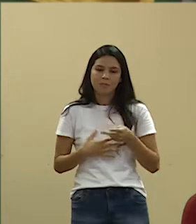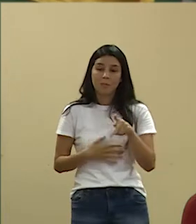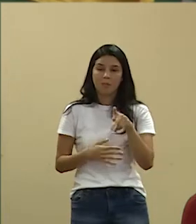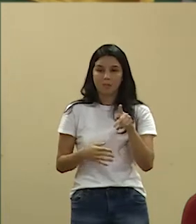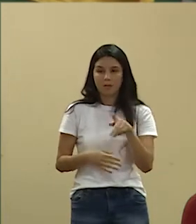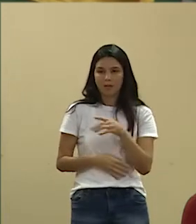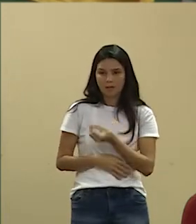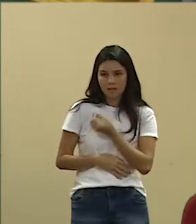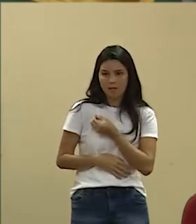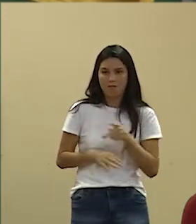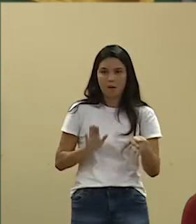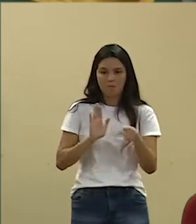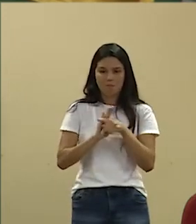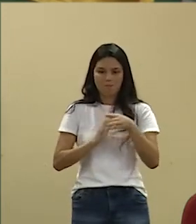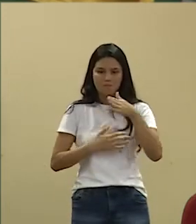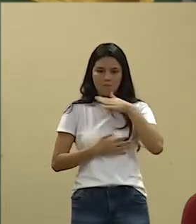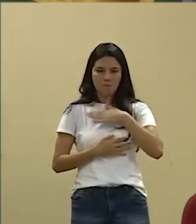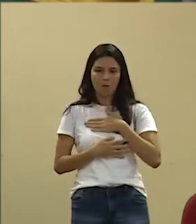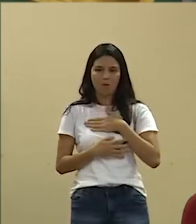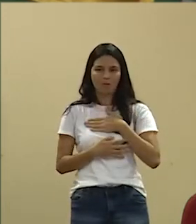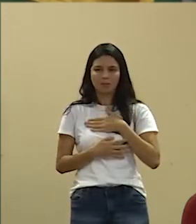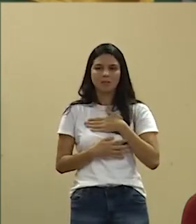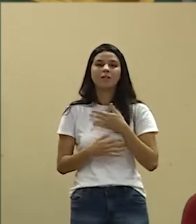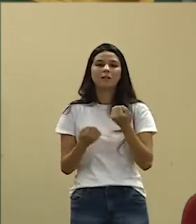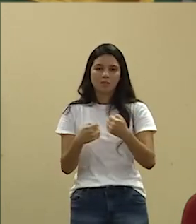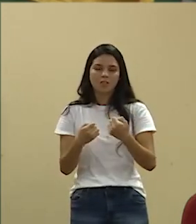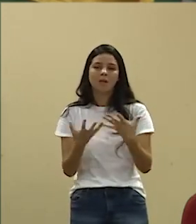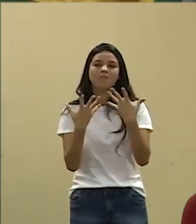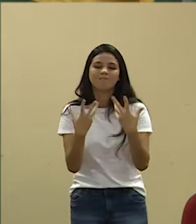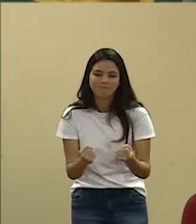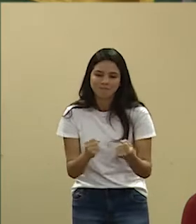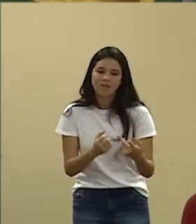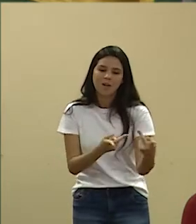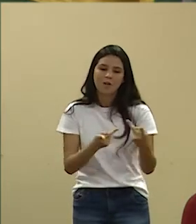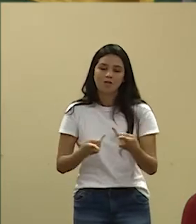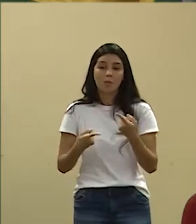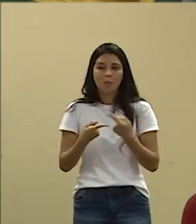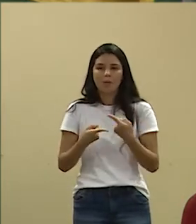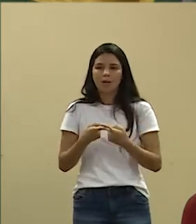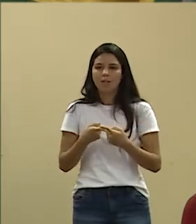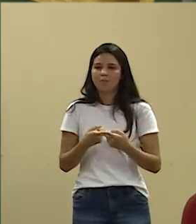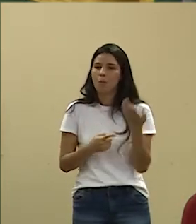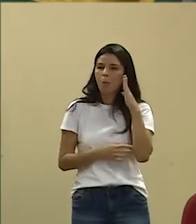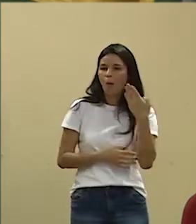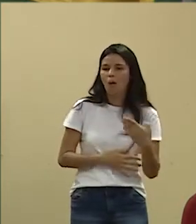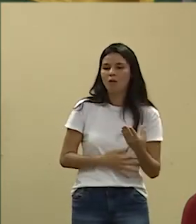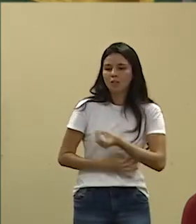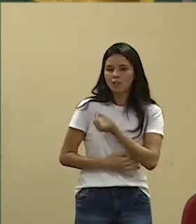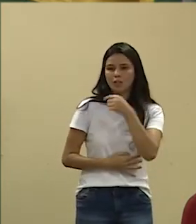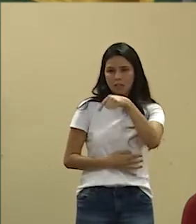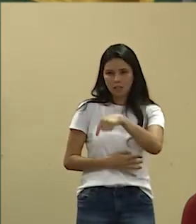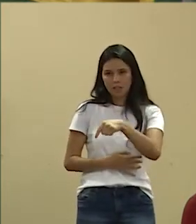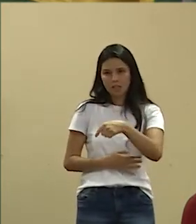pessoalmente falando né não tive como recusar o convite e fiquei muito honrado até de poder participar e vim aqui